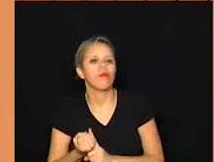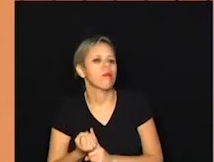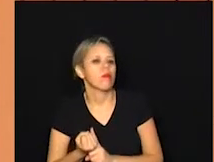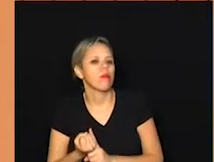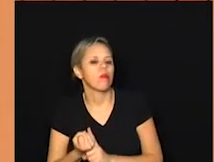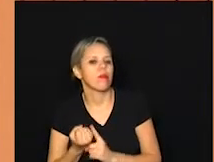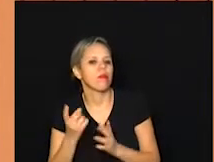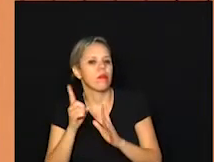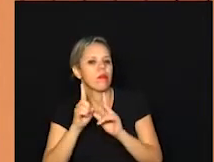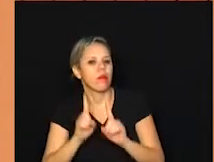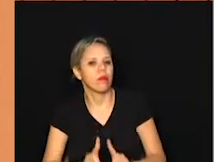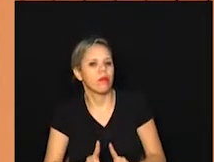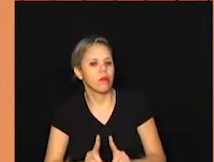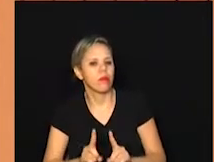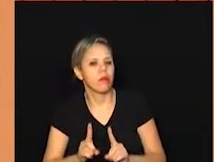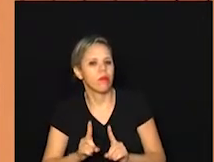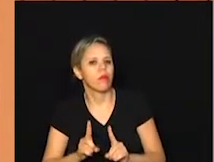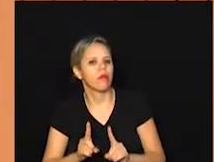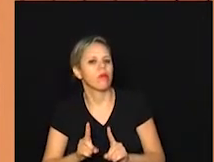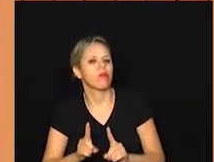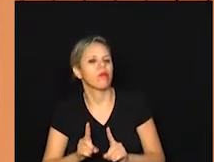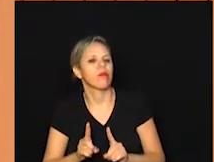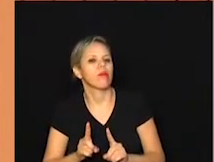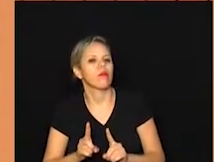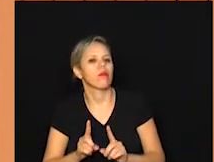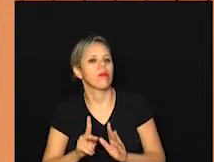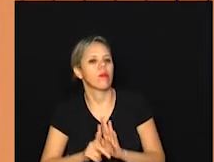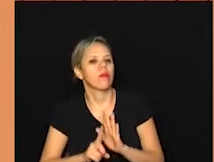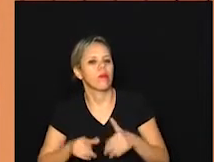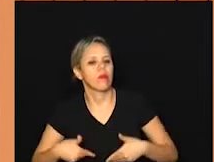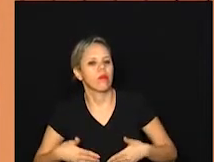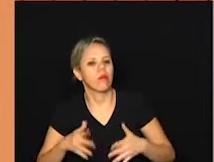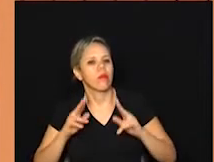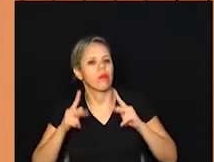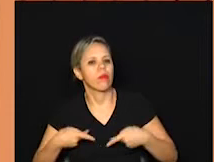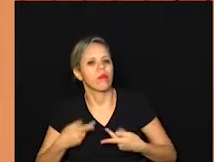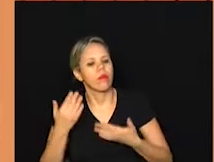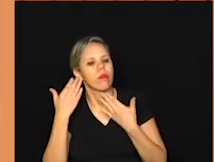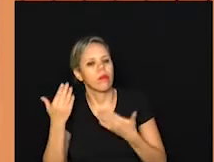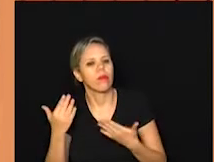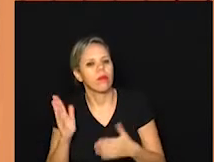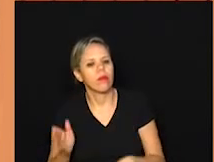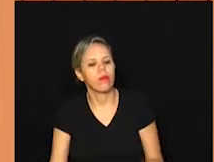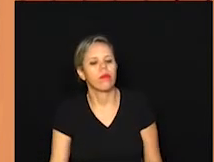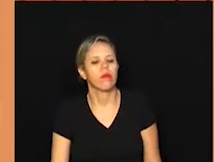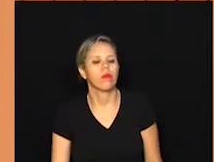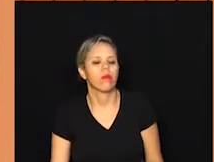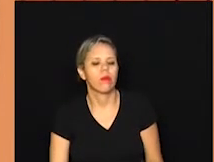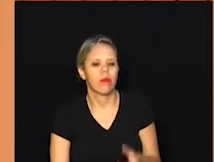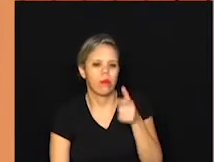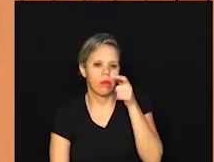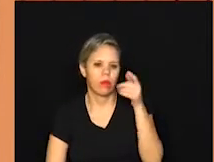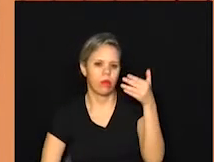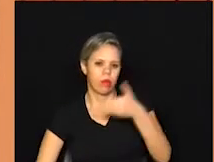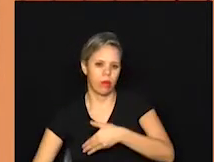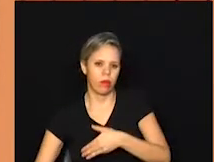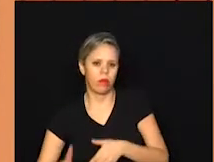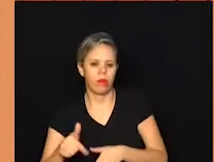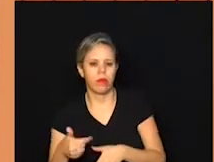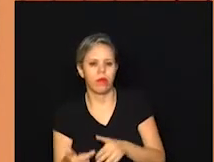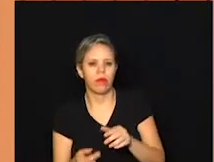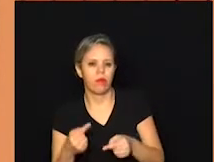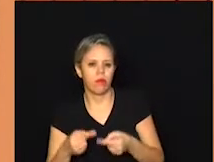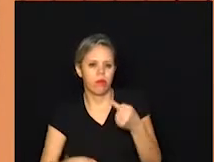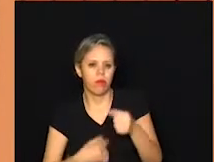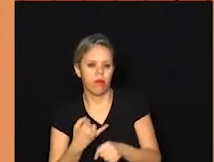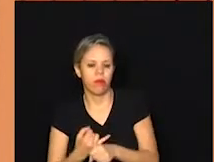com Deficiência Física e Direitos Humanos. Então, quero agradecer já, que eu vi que ela passou por aqui, talvez ela tenha caído,